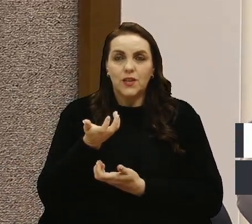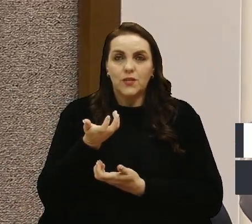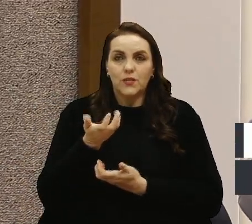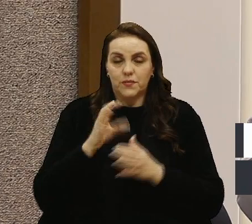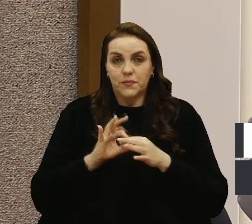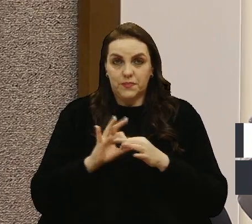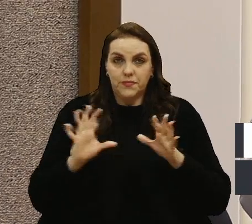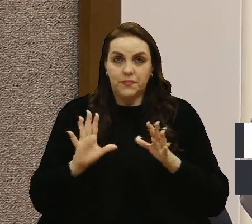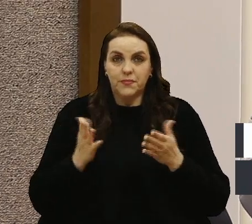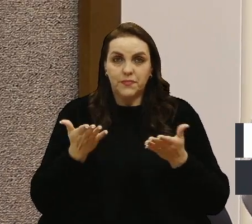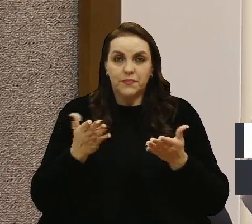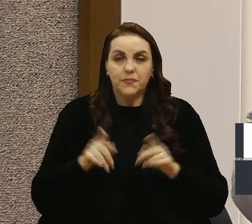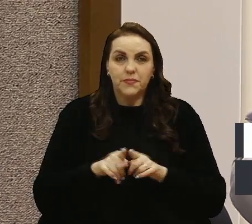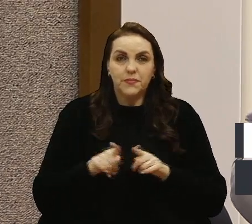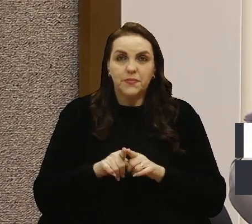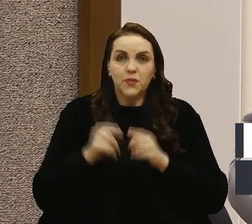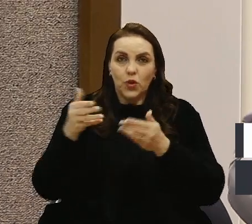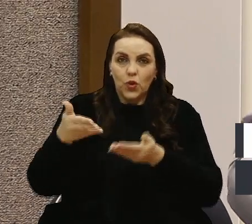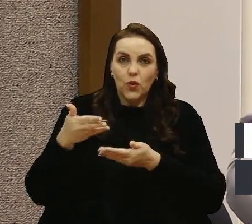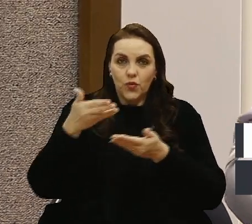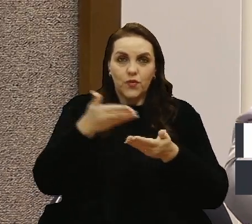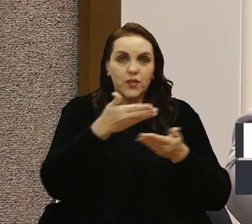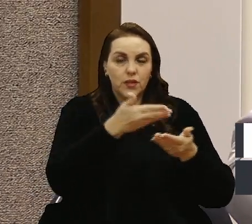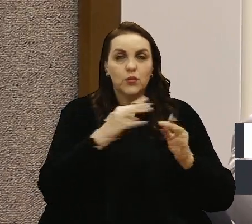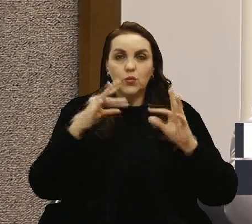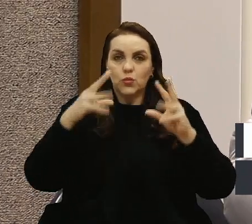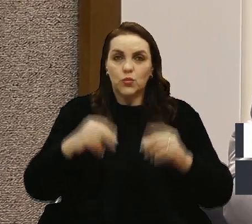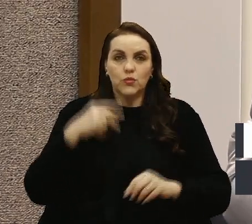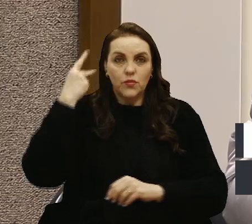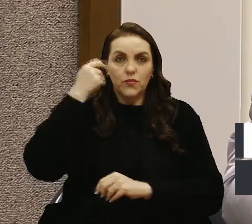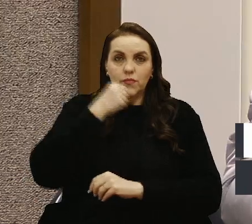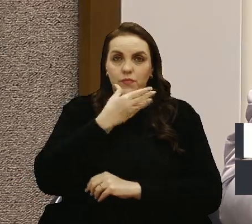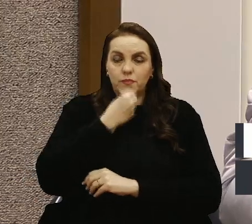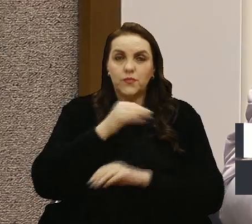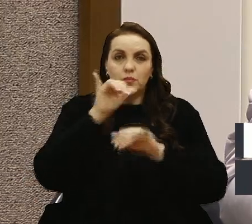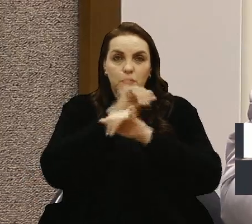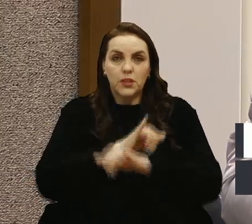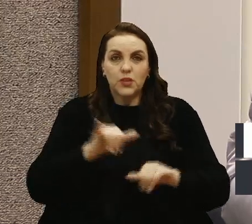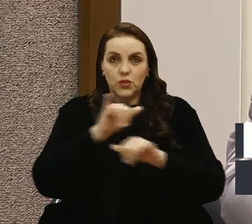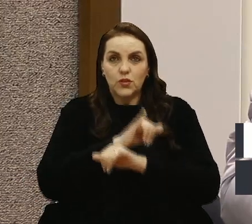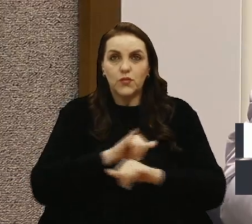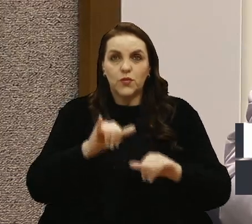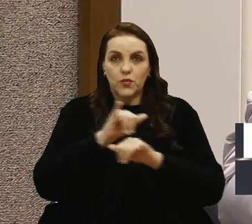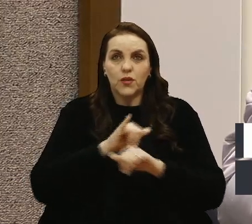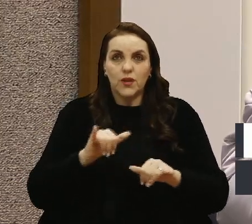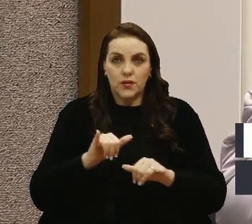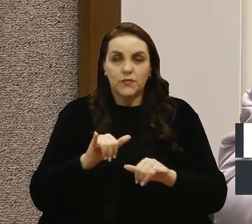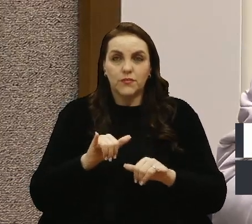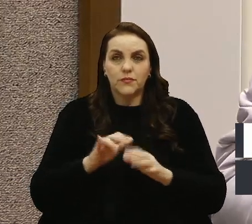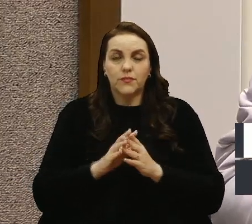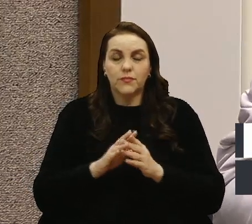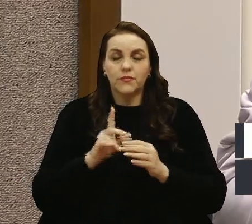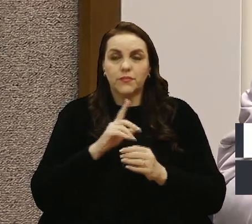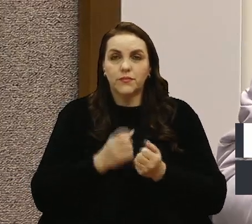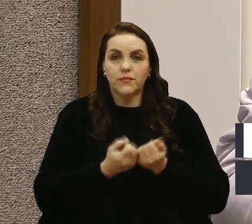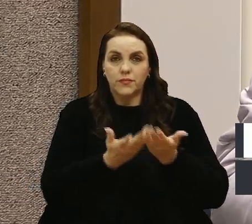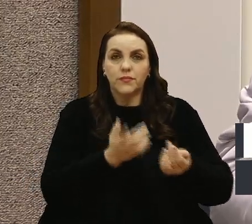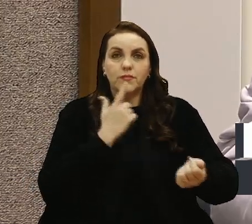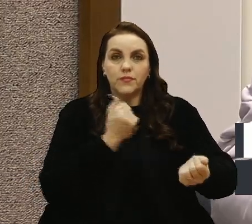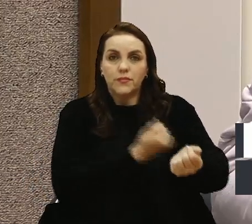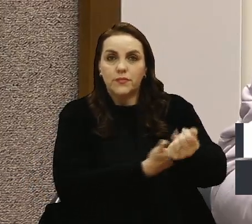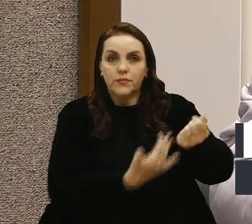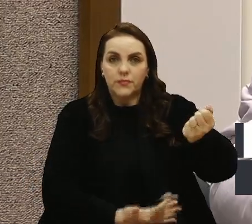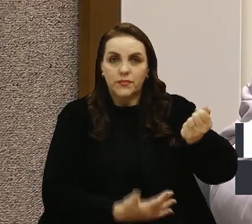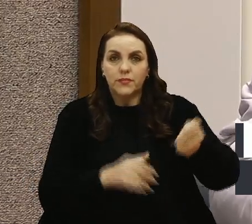autorizado para convidar os demais vereadores para que promovam a divulgação da campanha de doação de sangue para